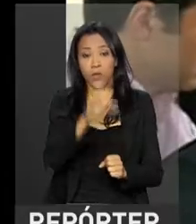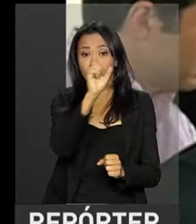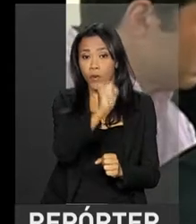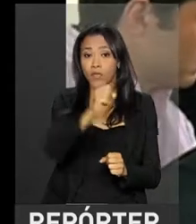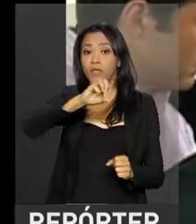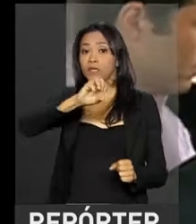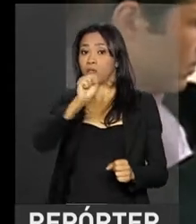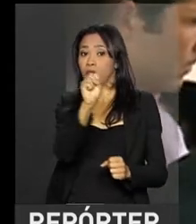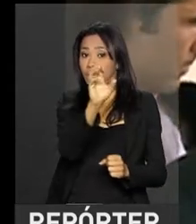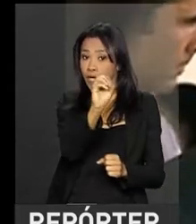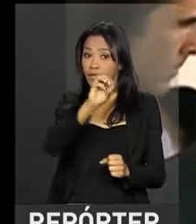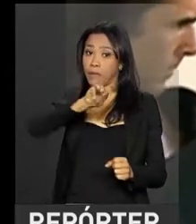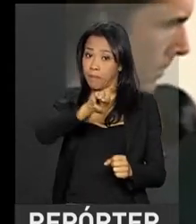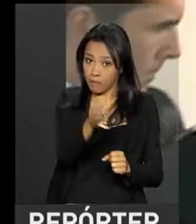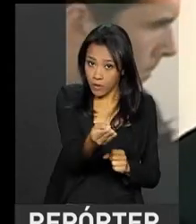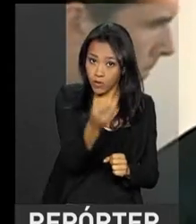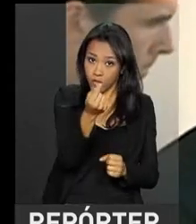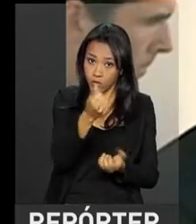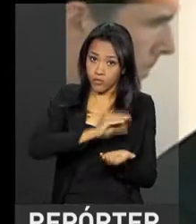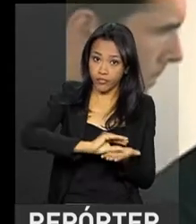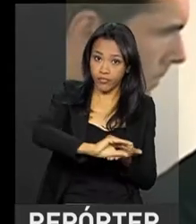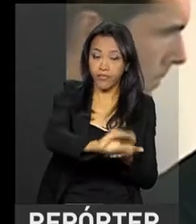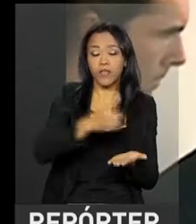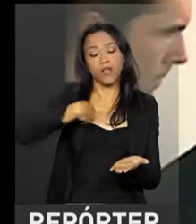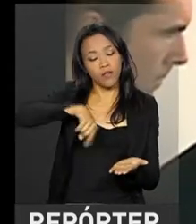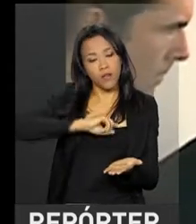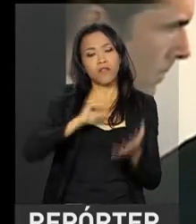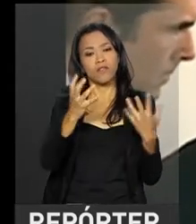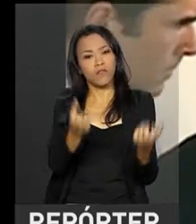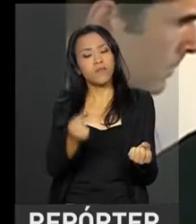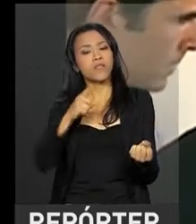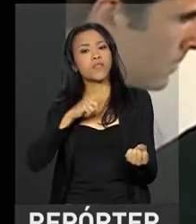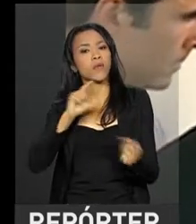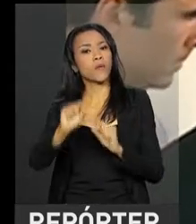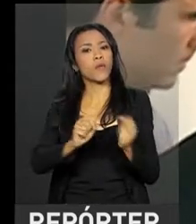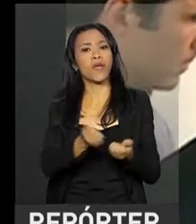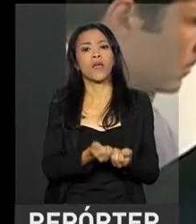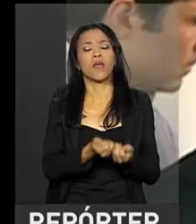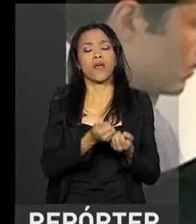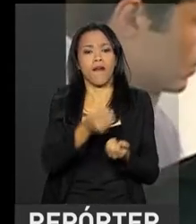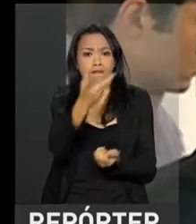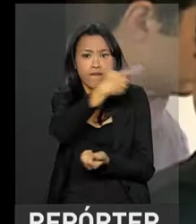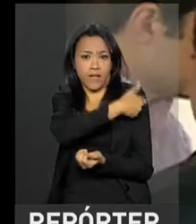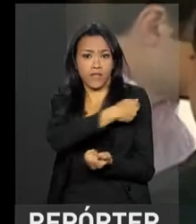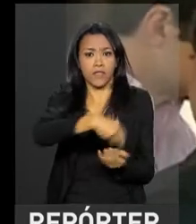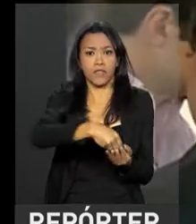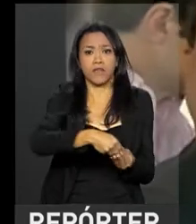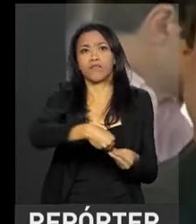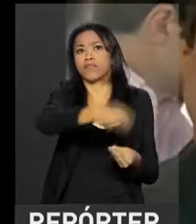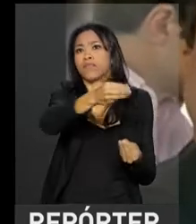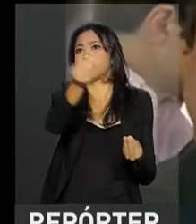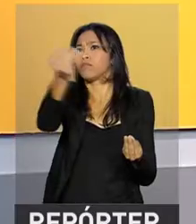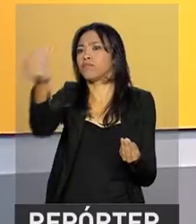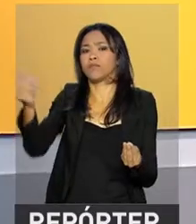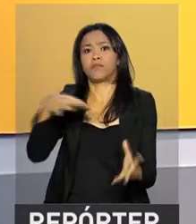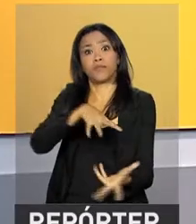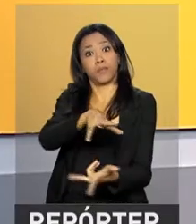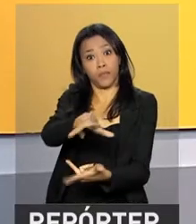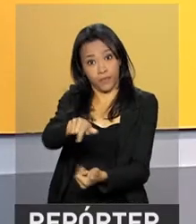e nós teremos a partir daí a possibilidade de ofertar sua vacina para todo o mundo